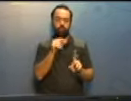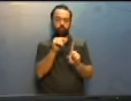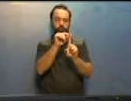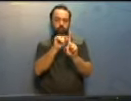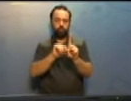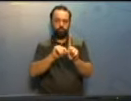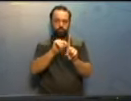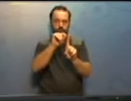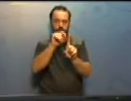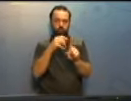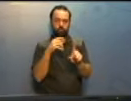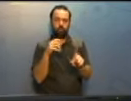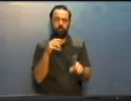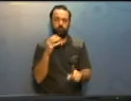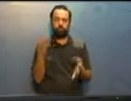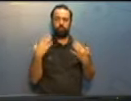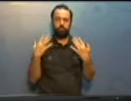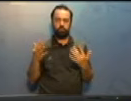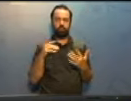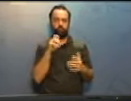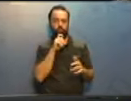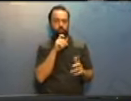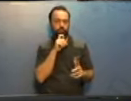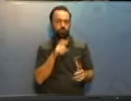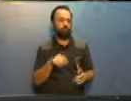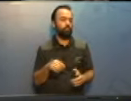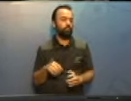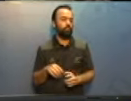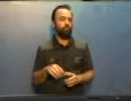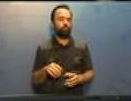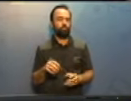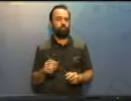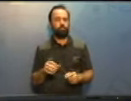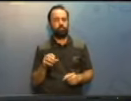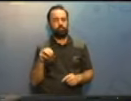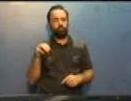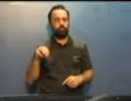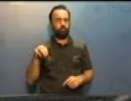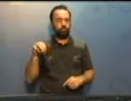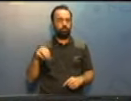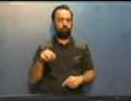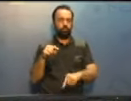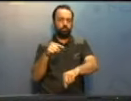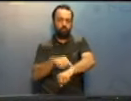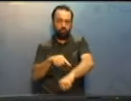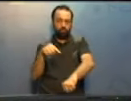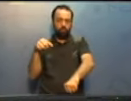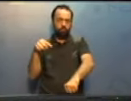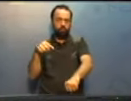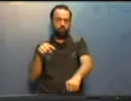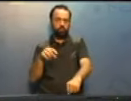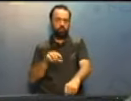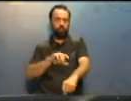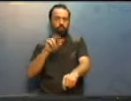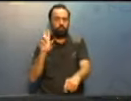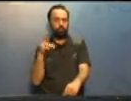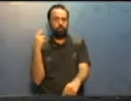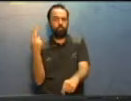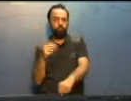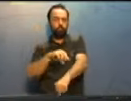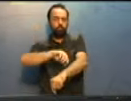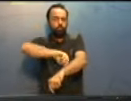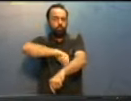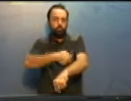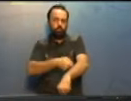da temperatura, né, do calor, do frio. Os estímulos mecânicos, por exemplo, quando alguém nos encosta ou quando alguém nos belisca. E ainda